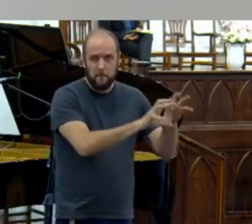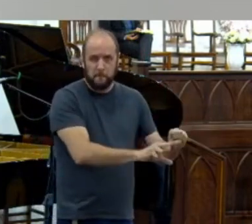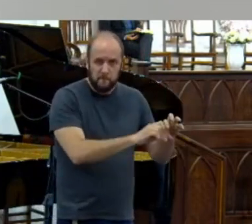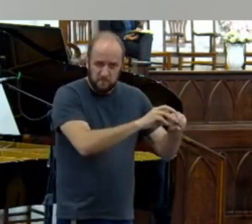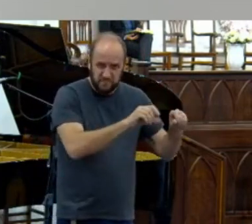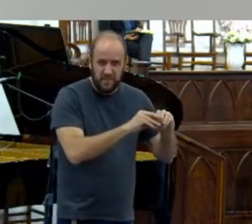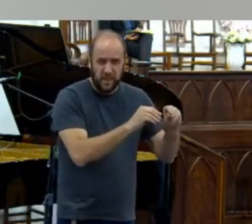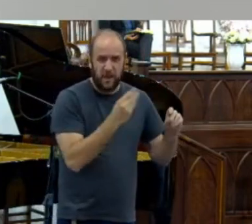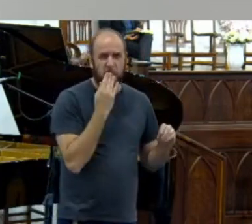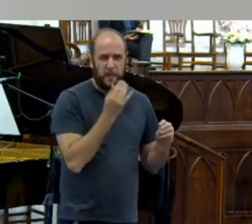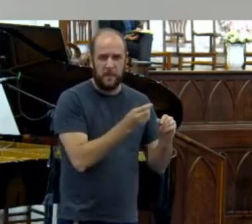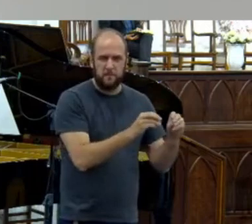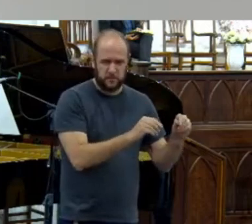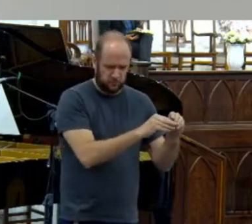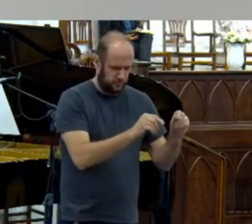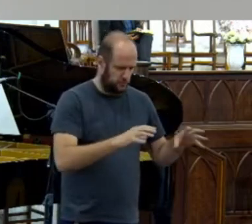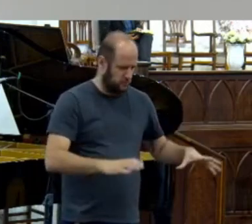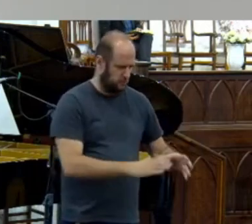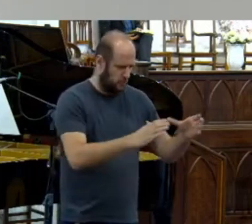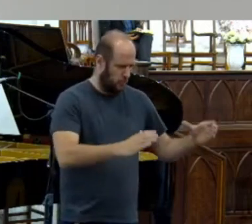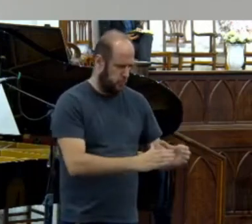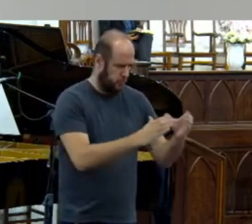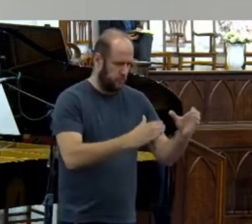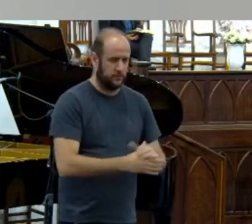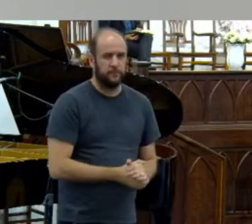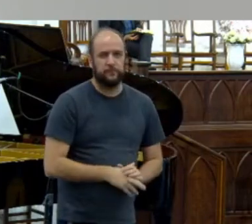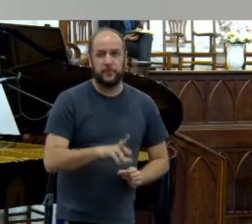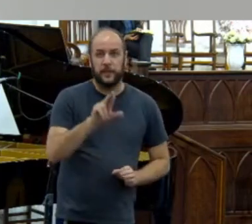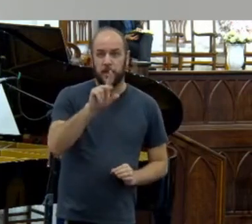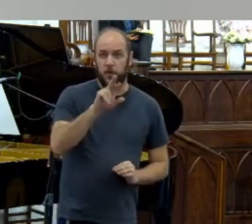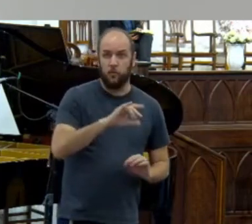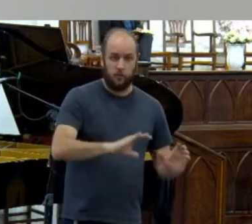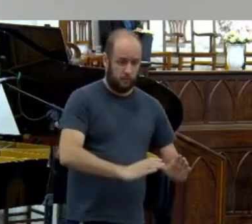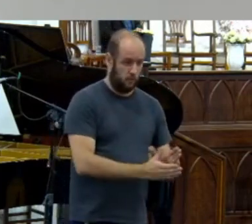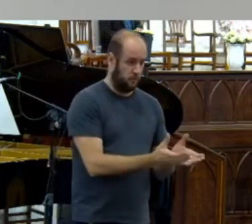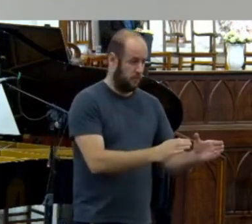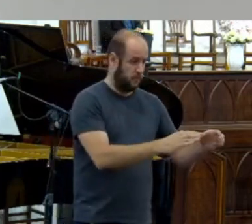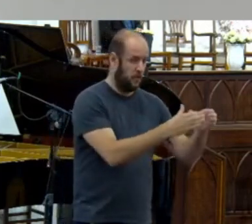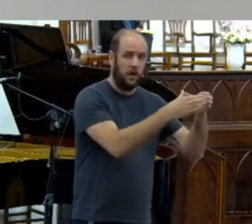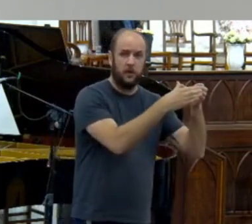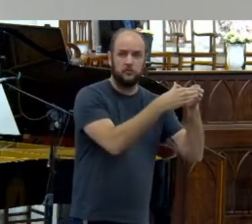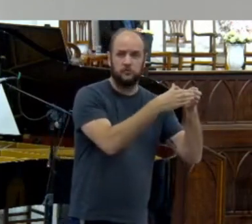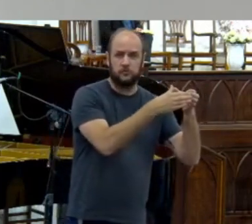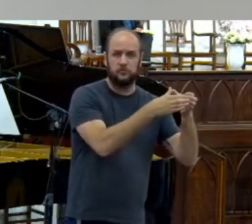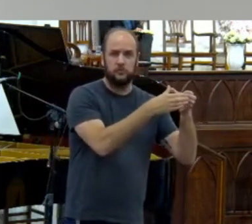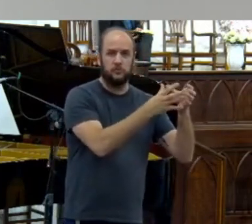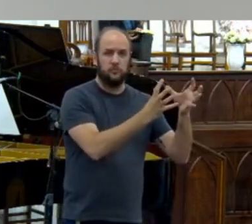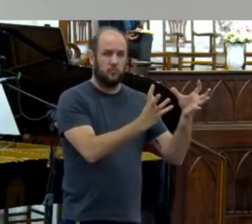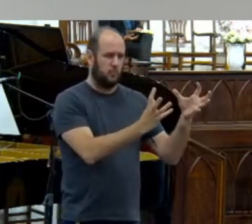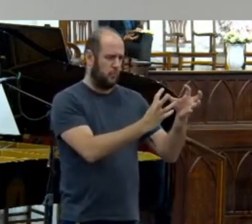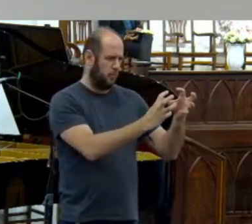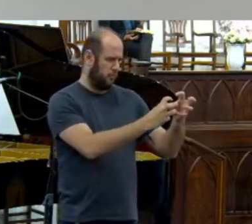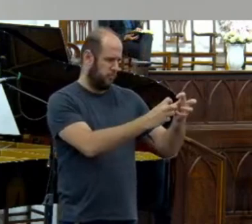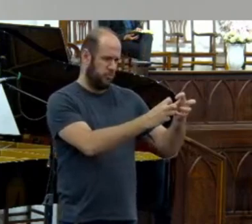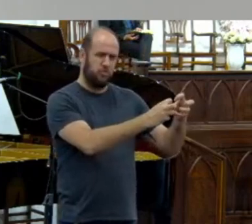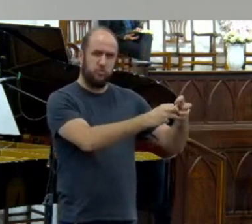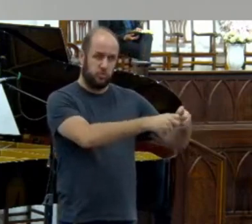É como o vaso que o oleiro fazia de barro se lhe estragou na